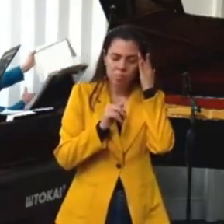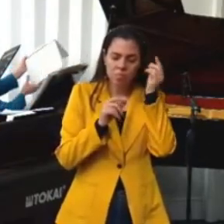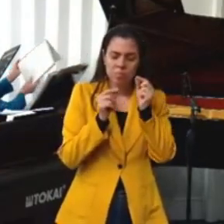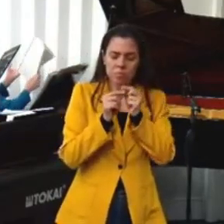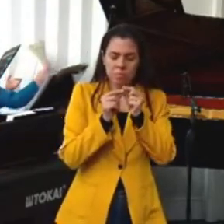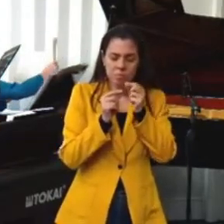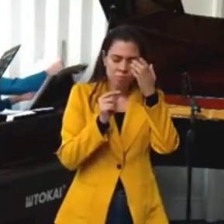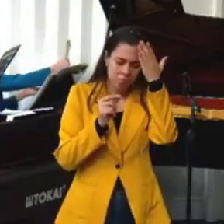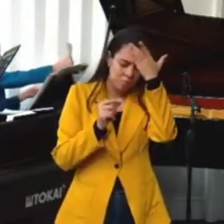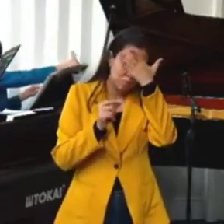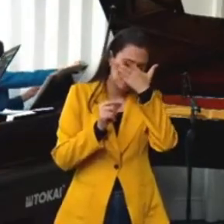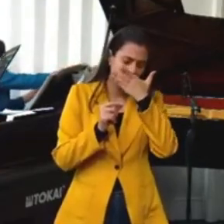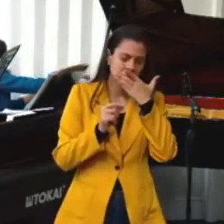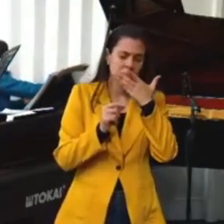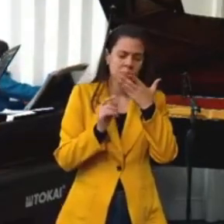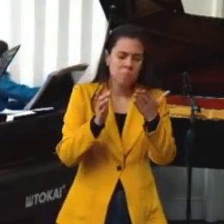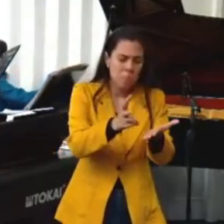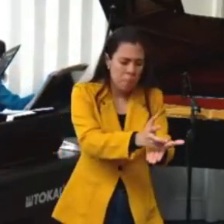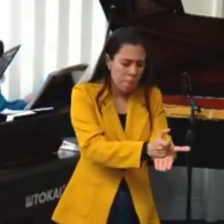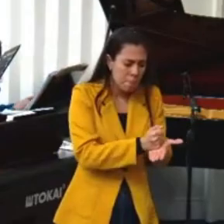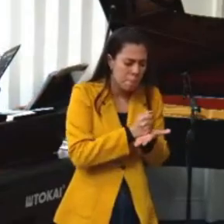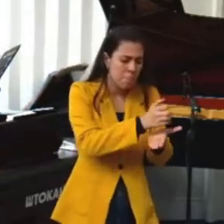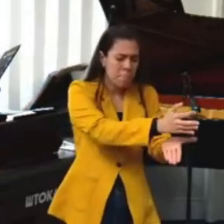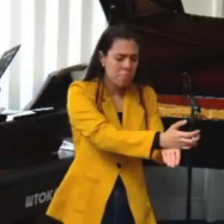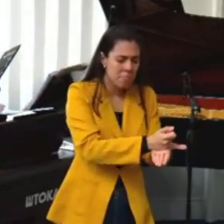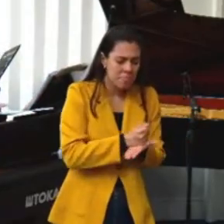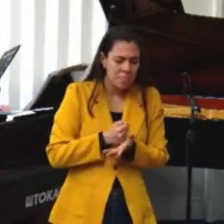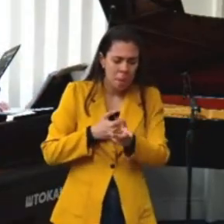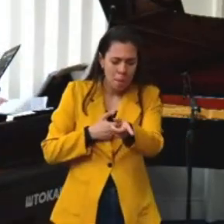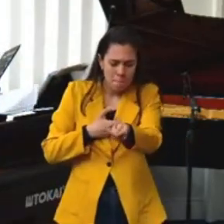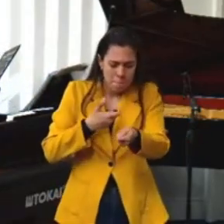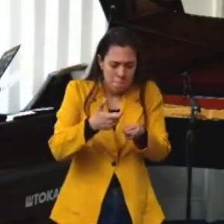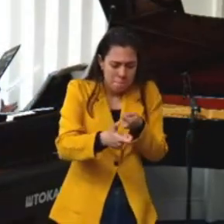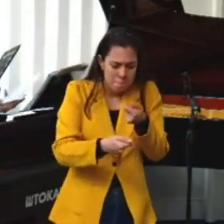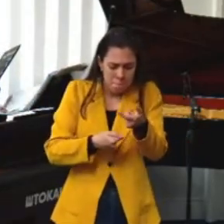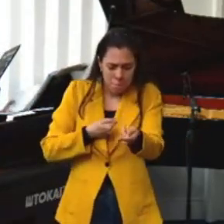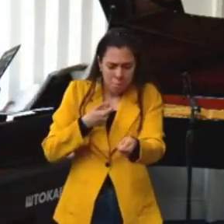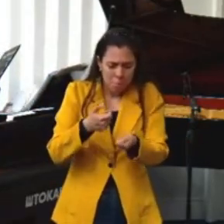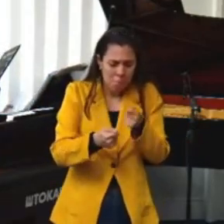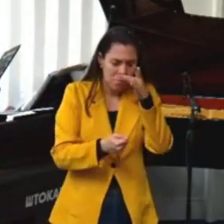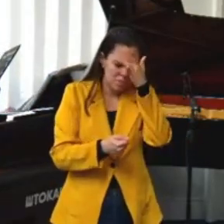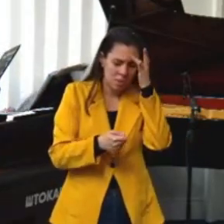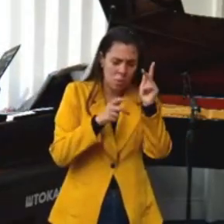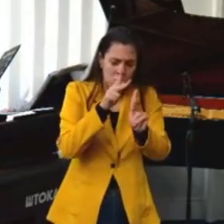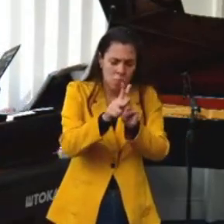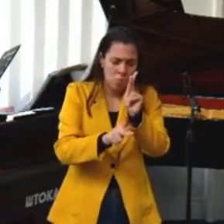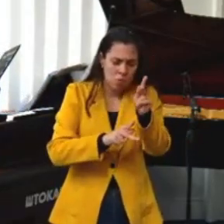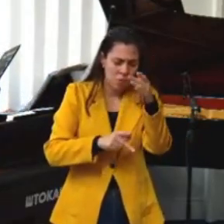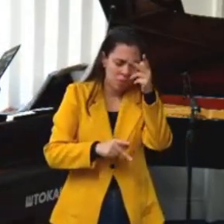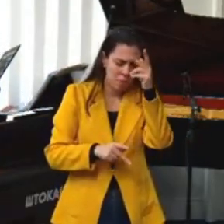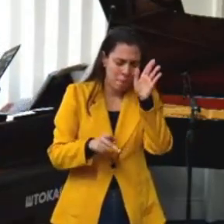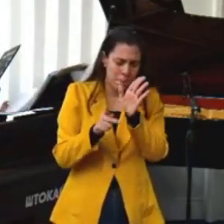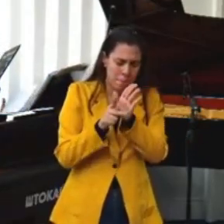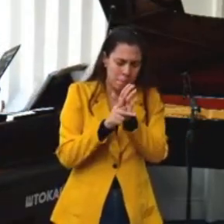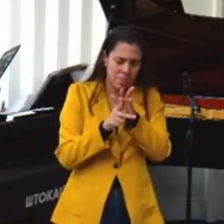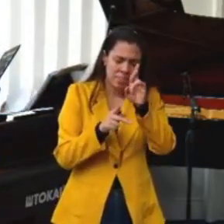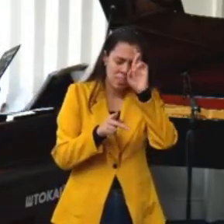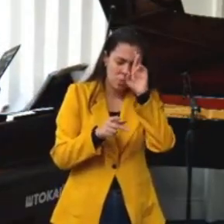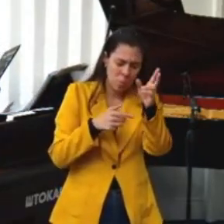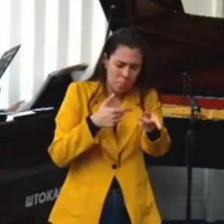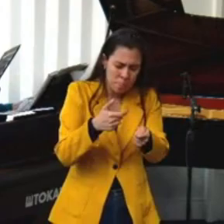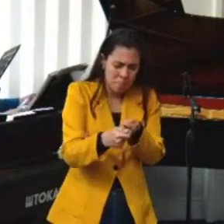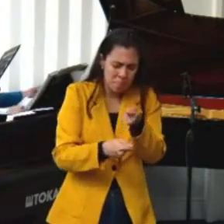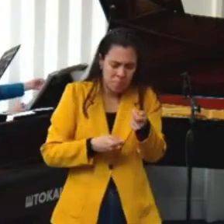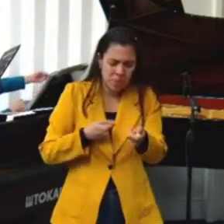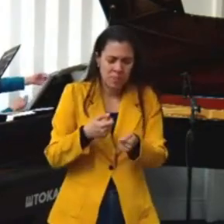Traz de volta aqueles que em algum momento não entenderam a sublimidade da Tua presença. Traz de volta